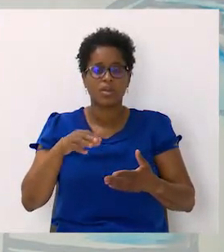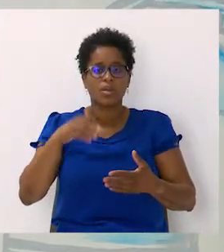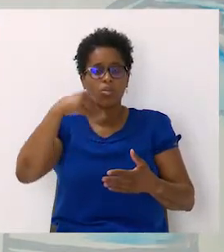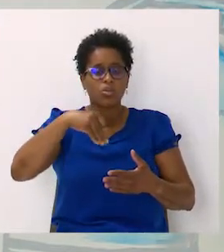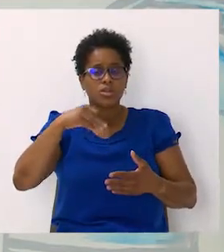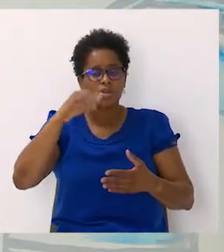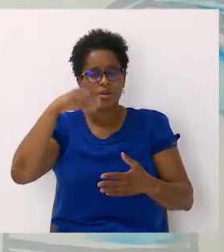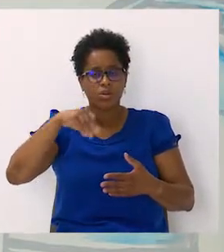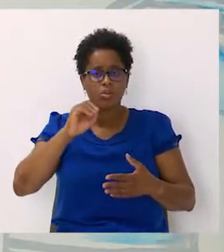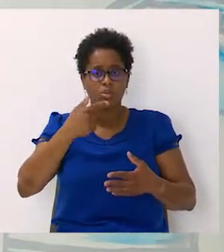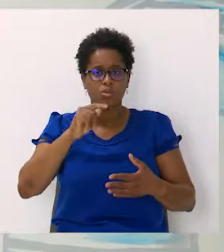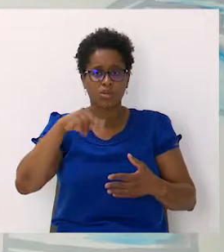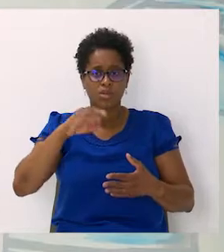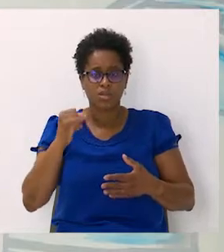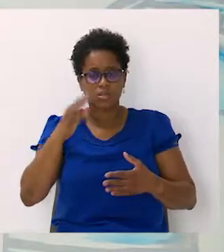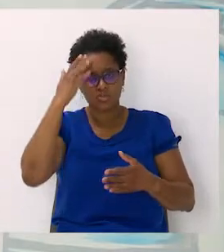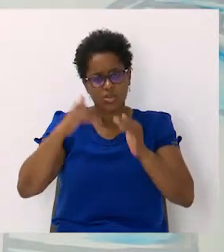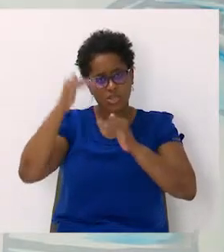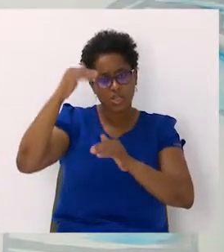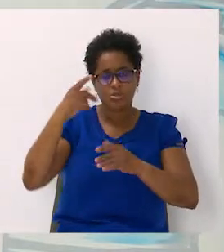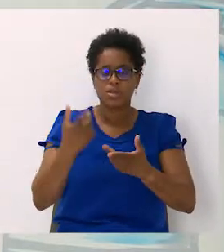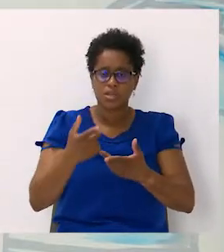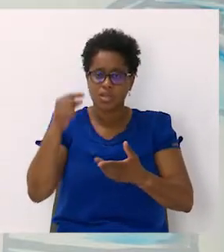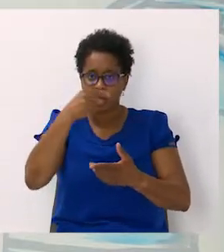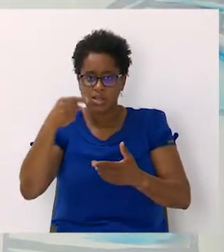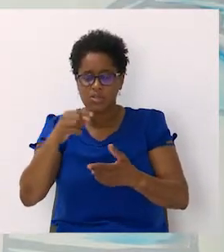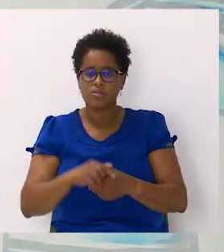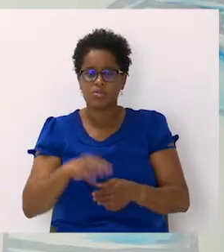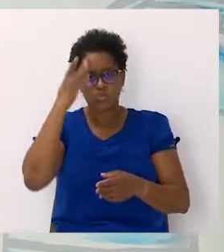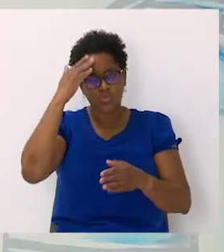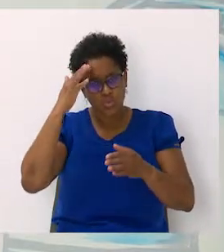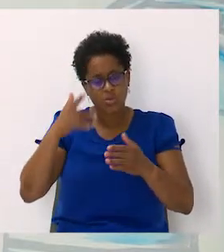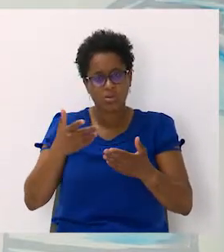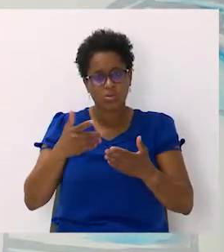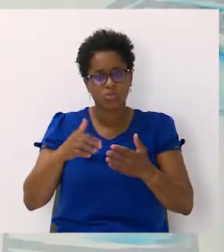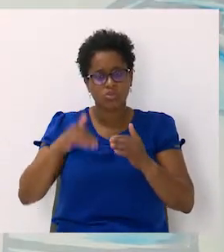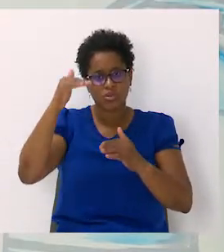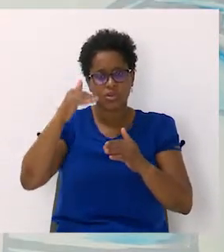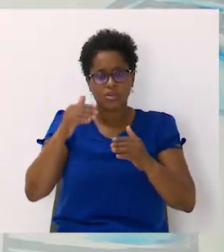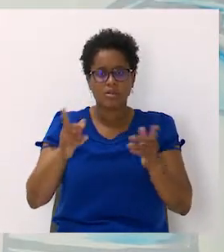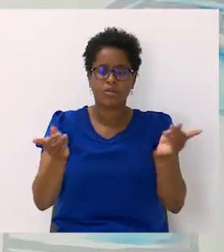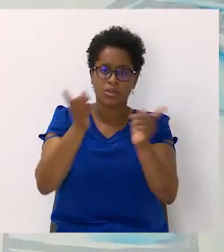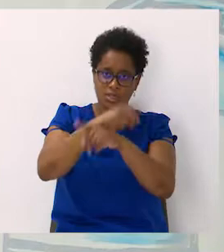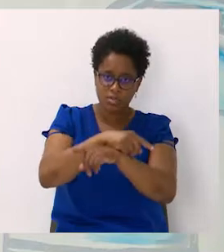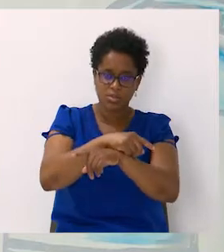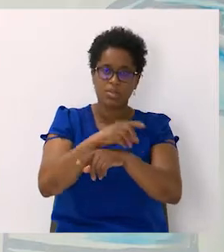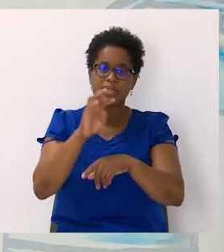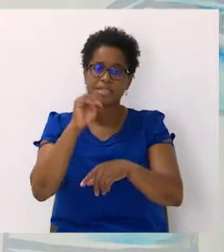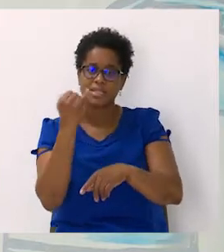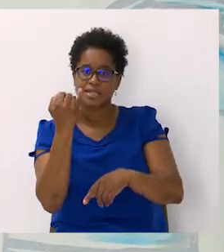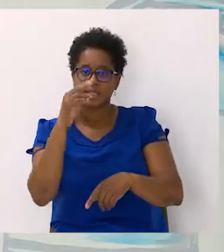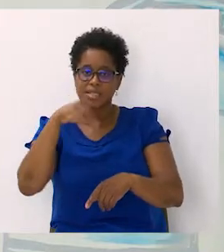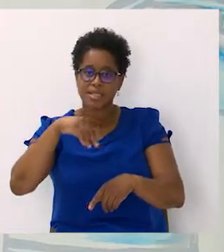potência de expoente negativa. O expoente multiplica pelo seu. O expoente passa pelo seu